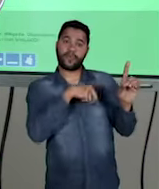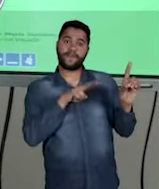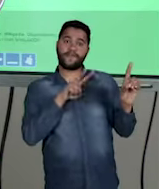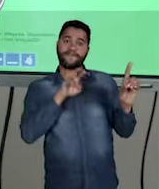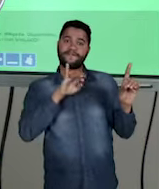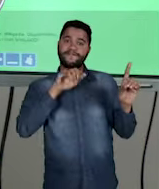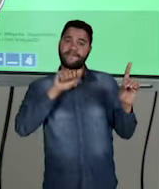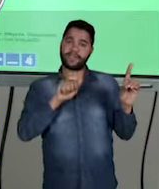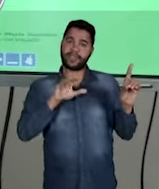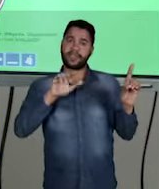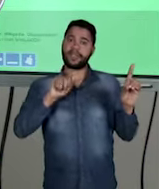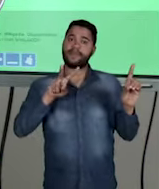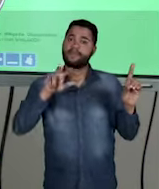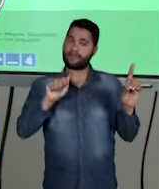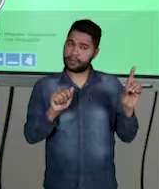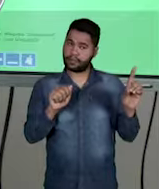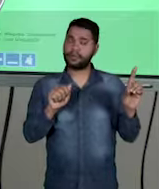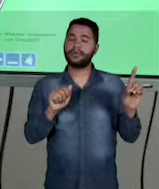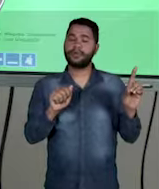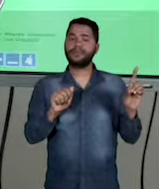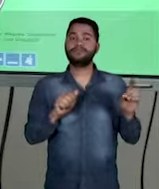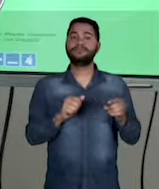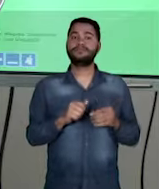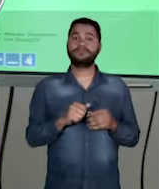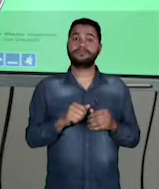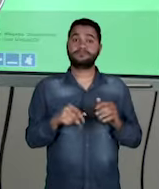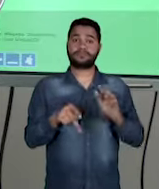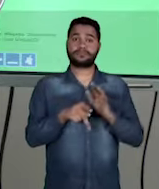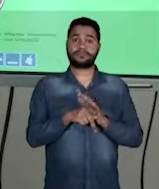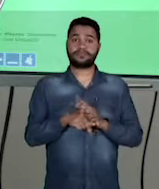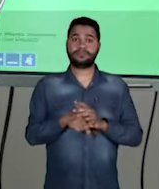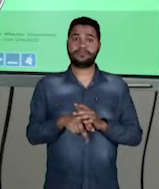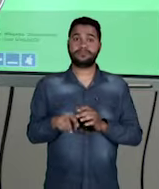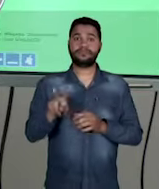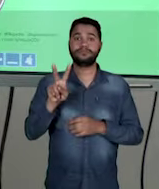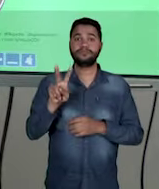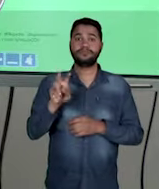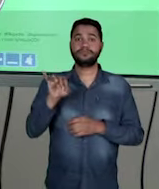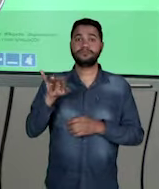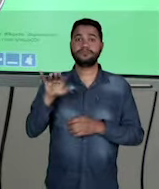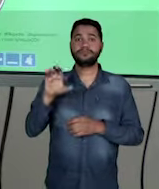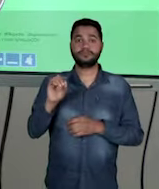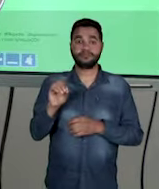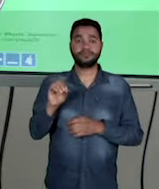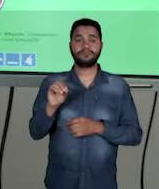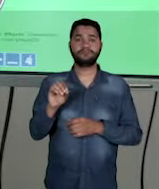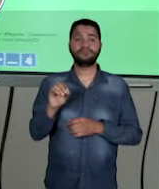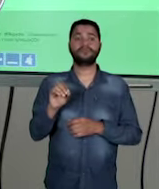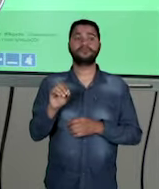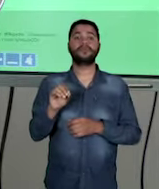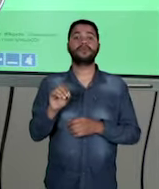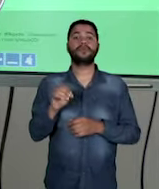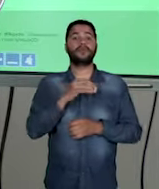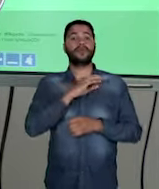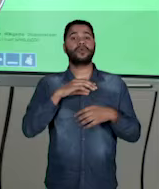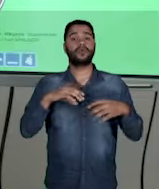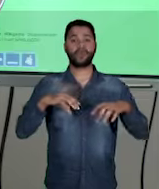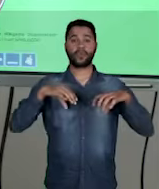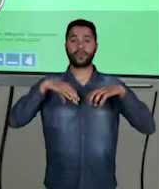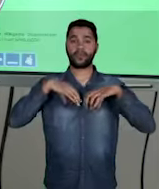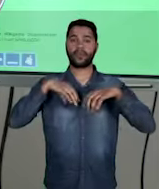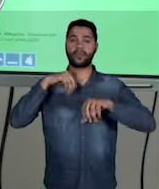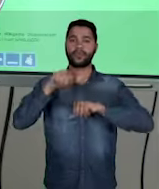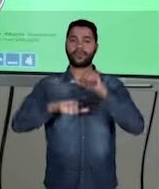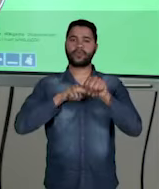cavas superiores e inferiores, passa para o ventrículo direito, do ventrículo ele vai lá para o pulmão para fazer